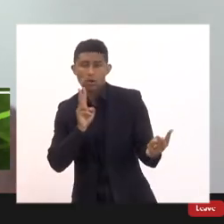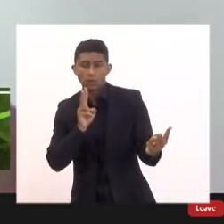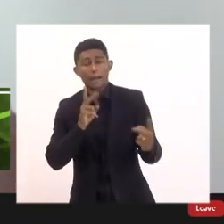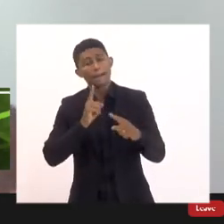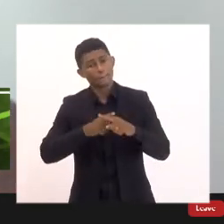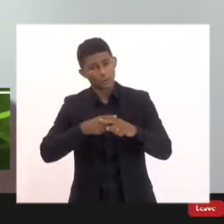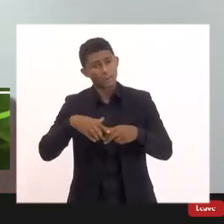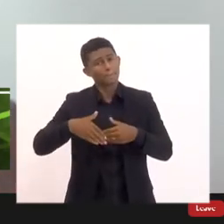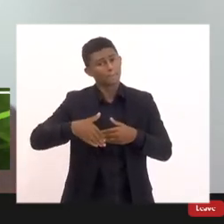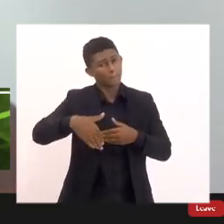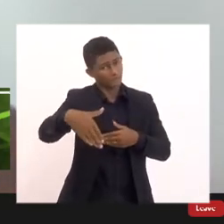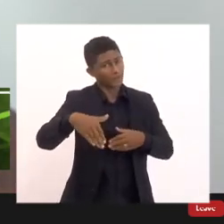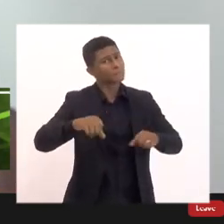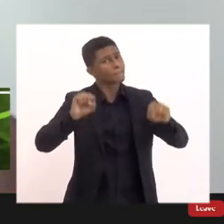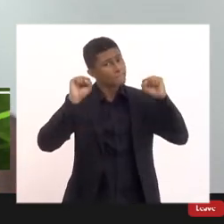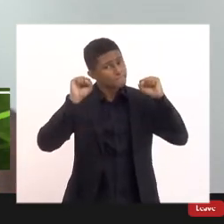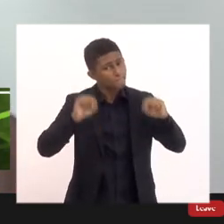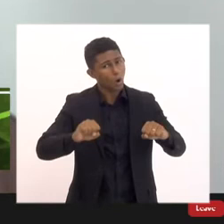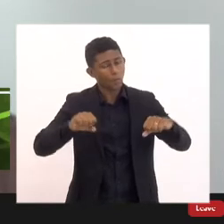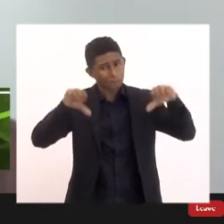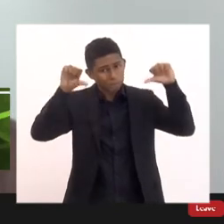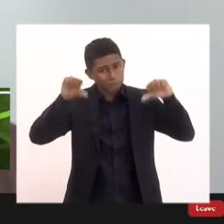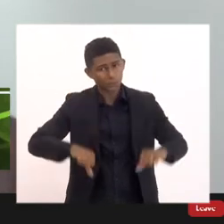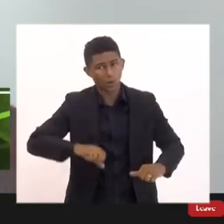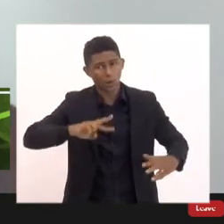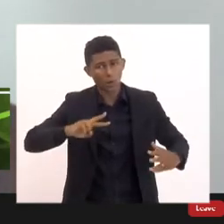de ter que uma escola, uma turma,